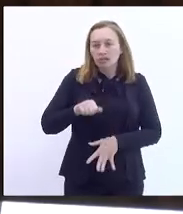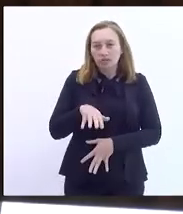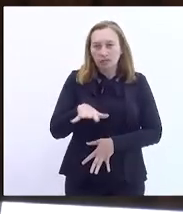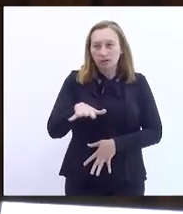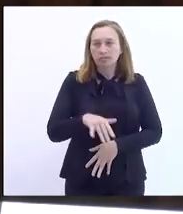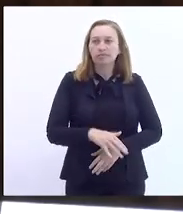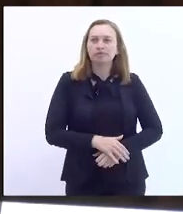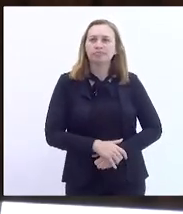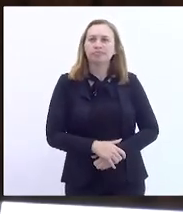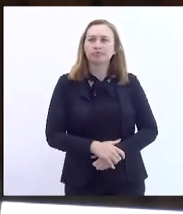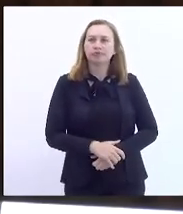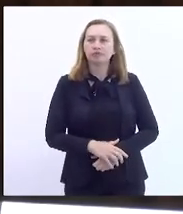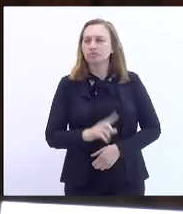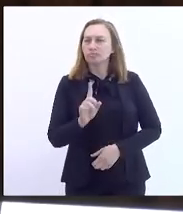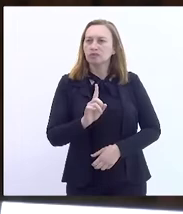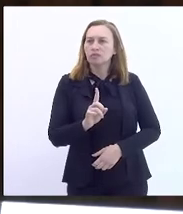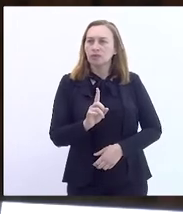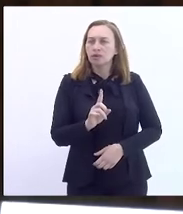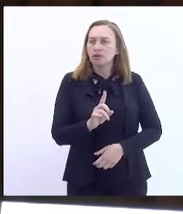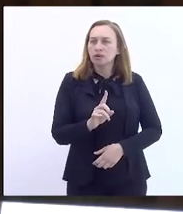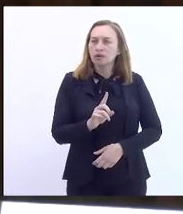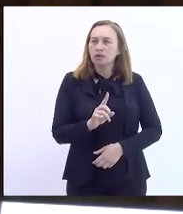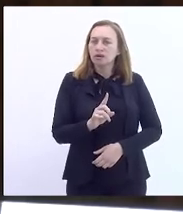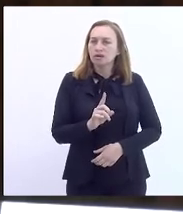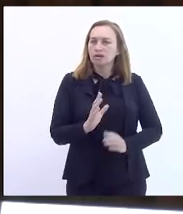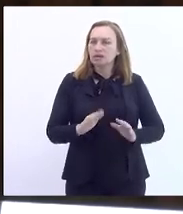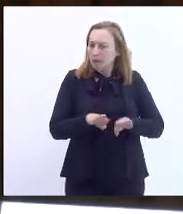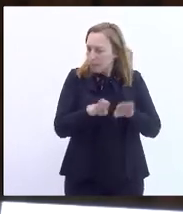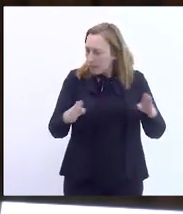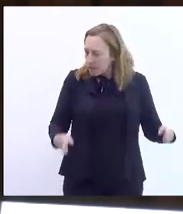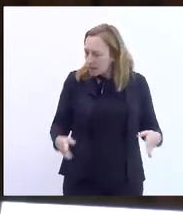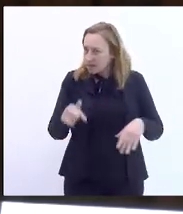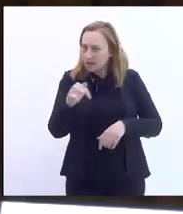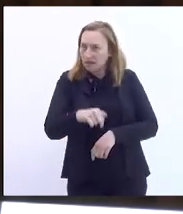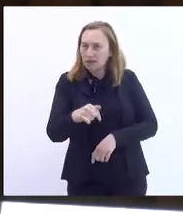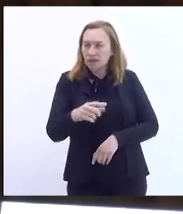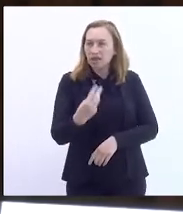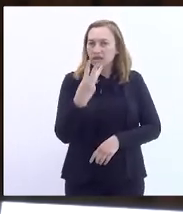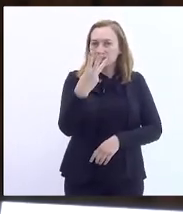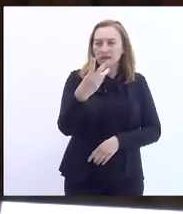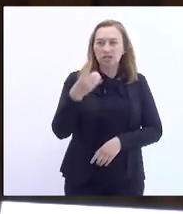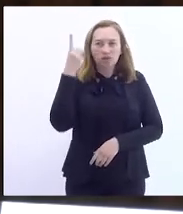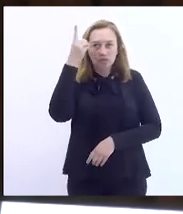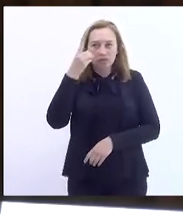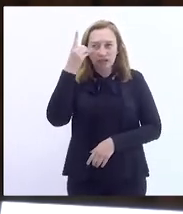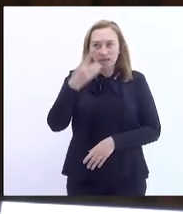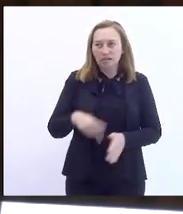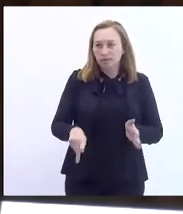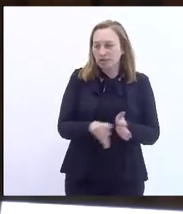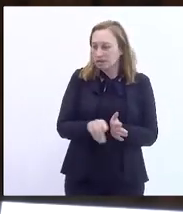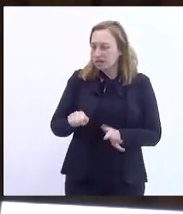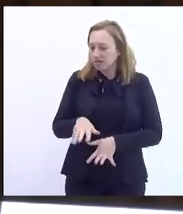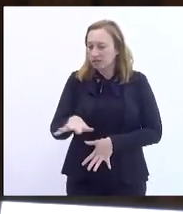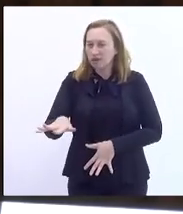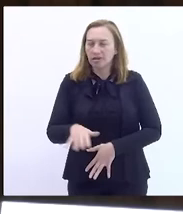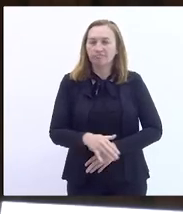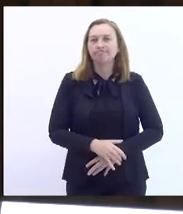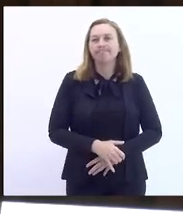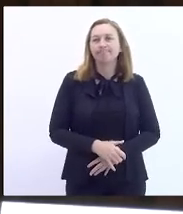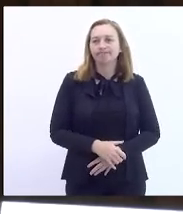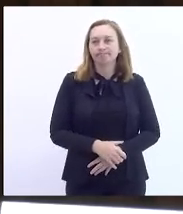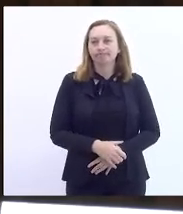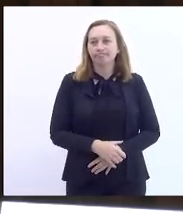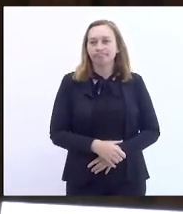Periferia não à toa nessa mesa aqui são três deputados que vieram de favela e não à